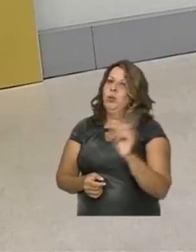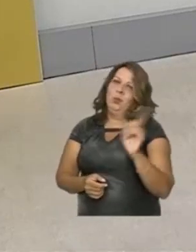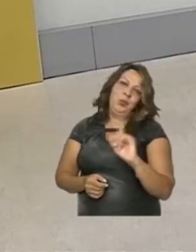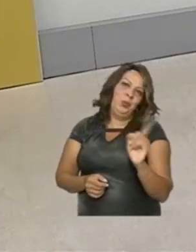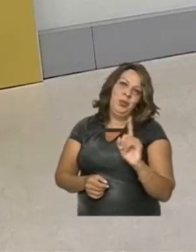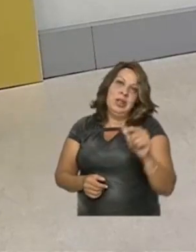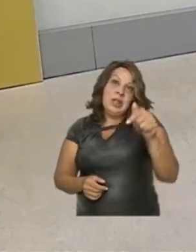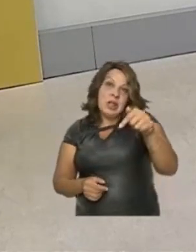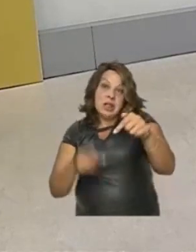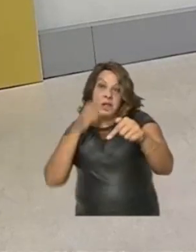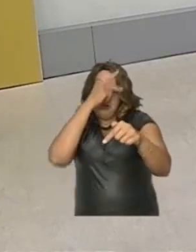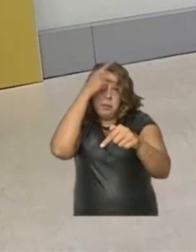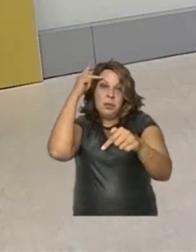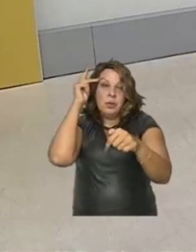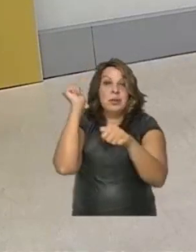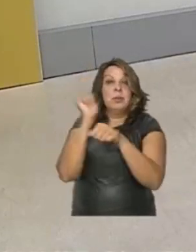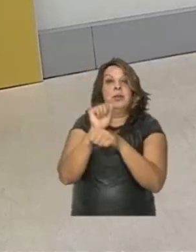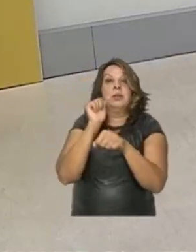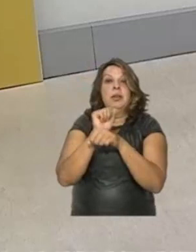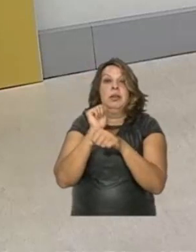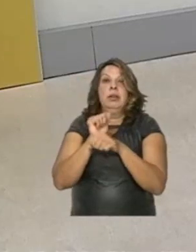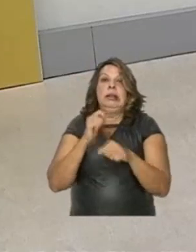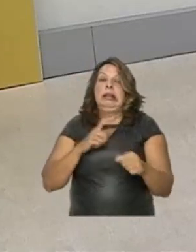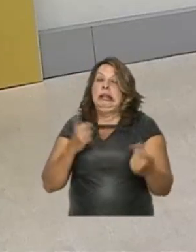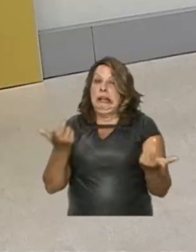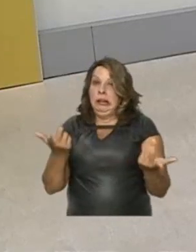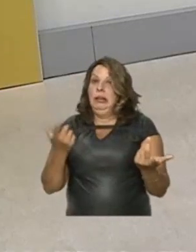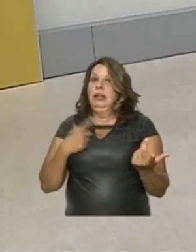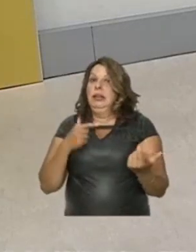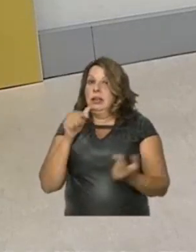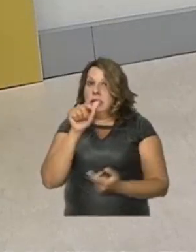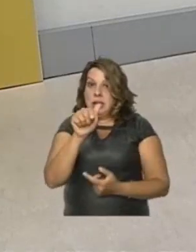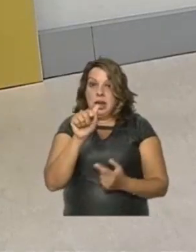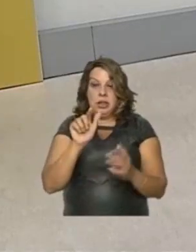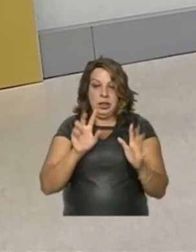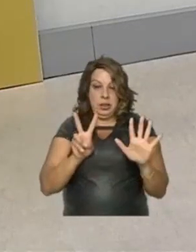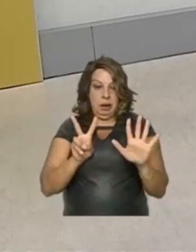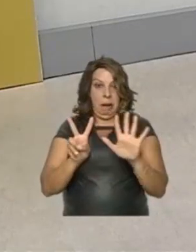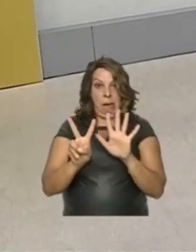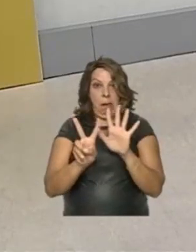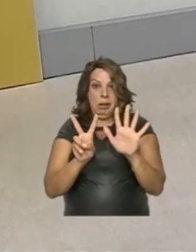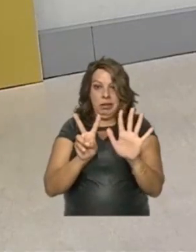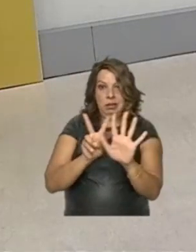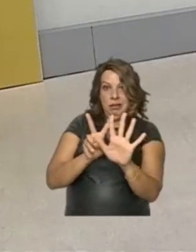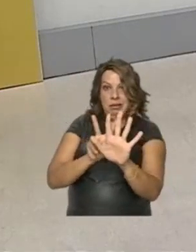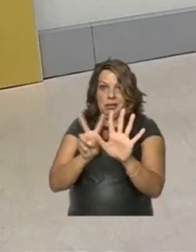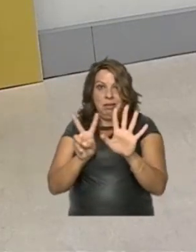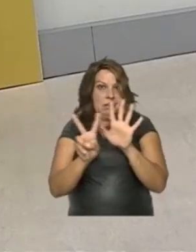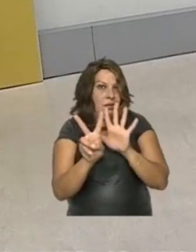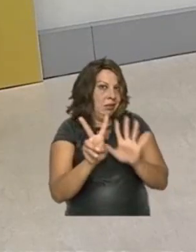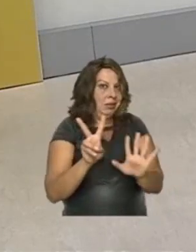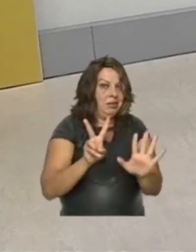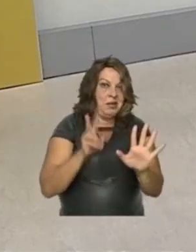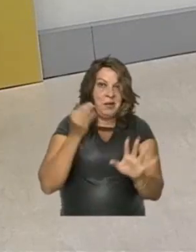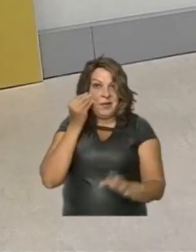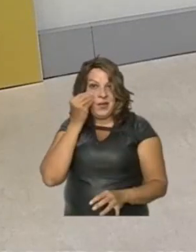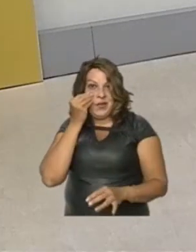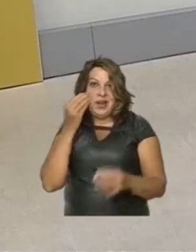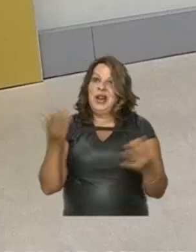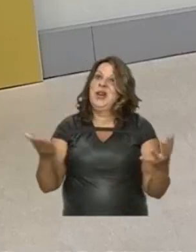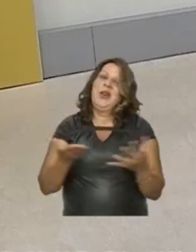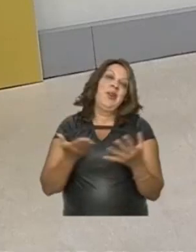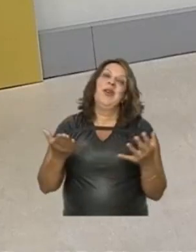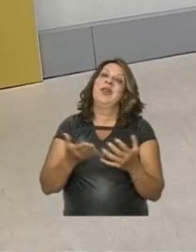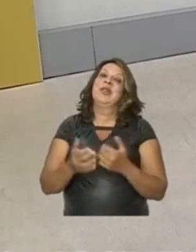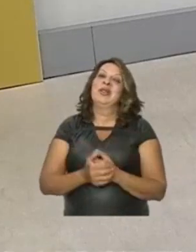são 7 títulos na expectativa, tá disputadíssimo, minha gente. Vamos ver se agora vai. Atenção, a bolinha